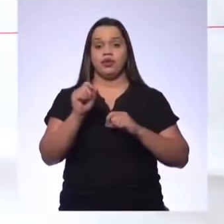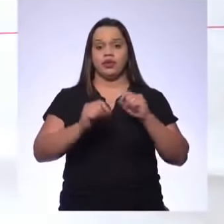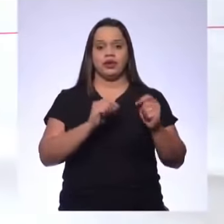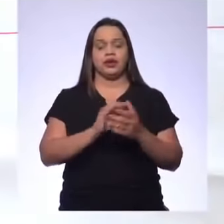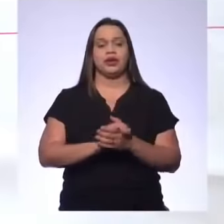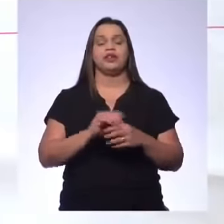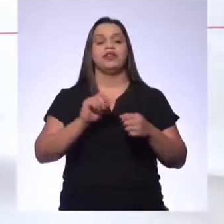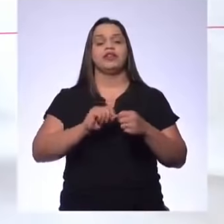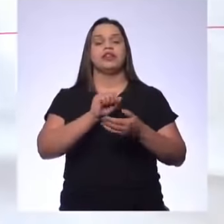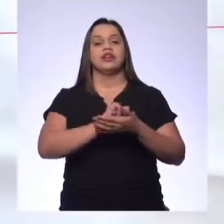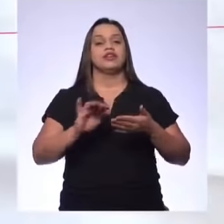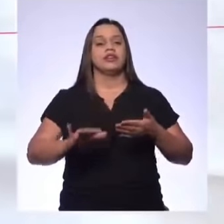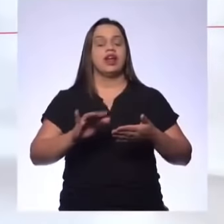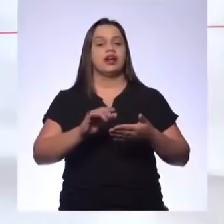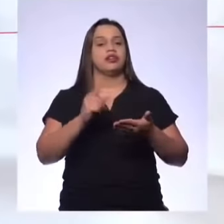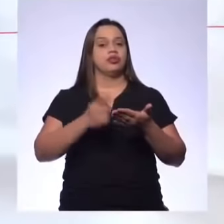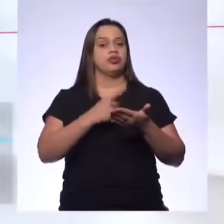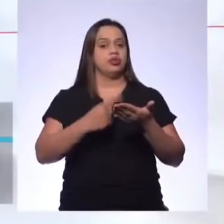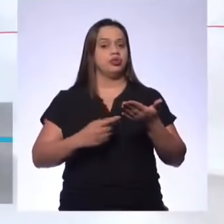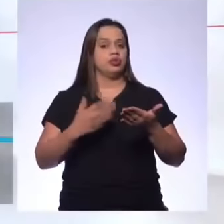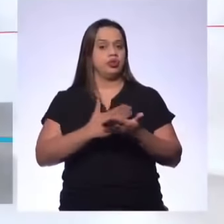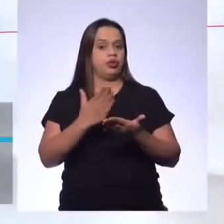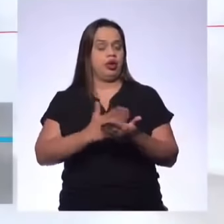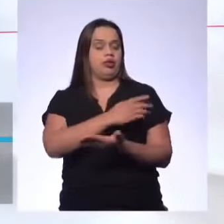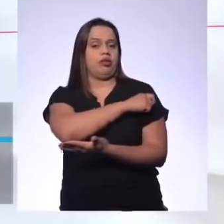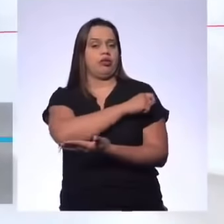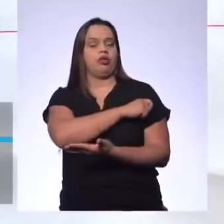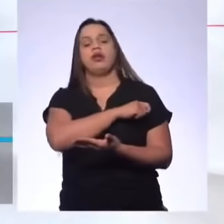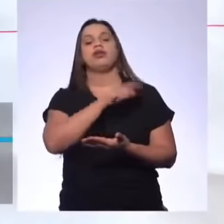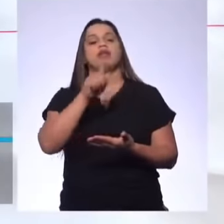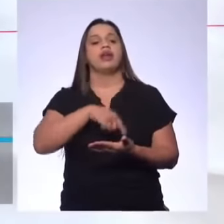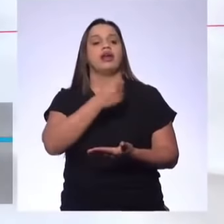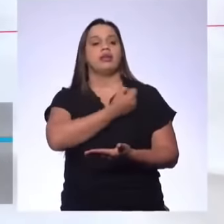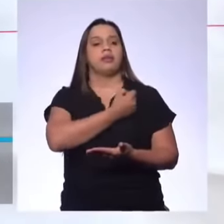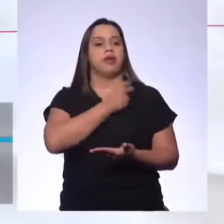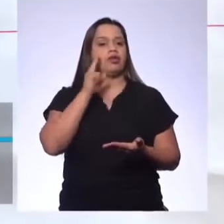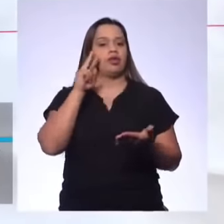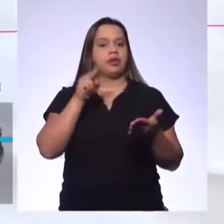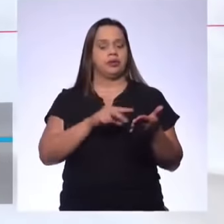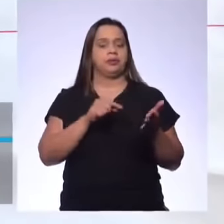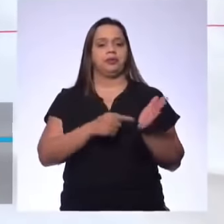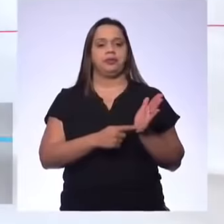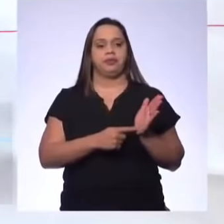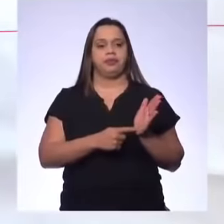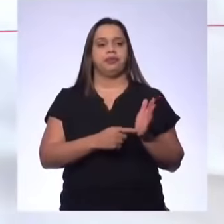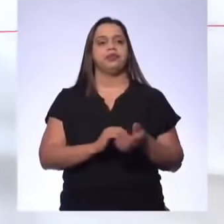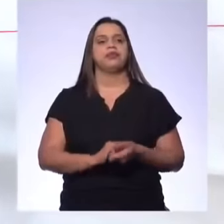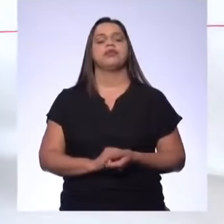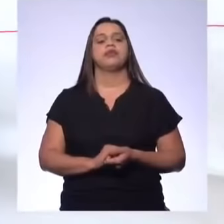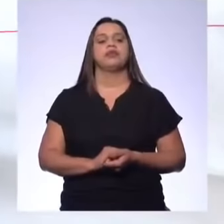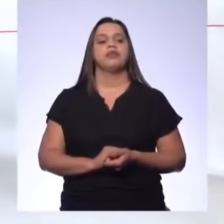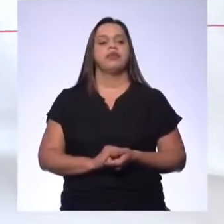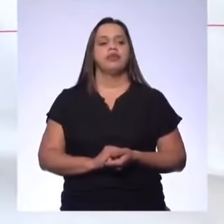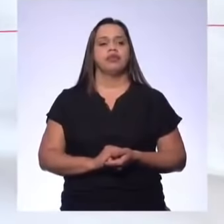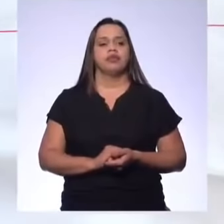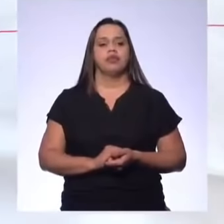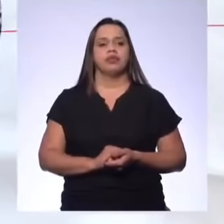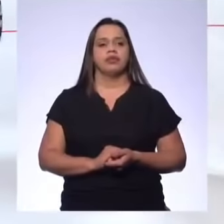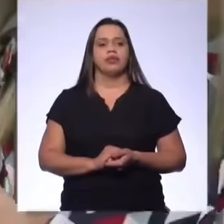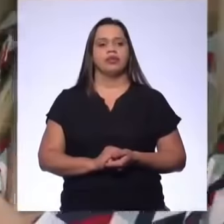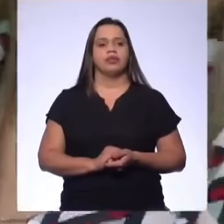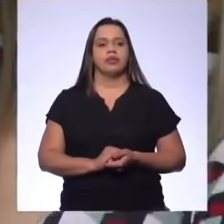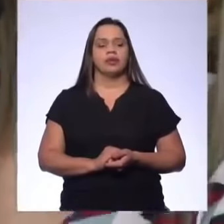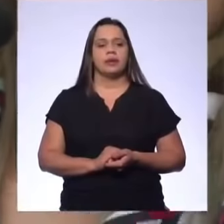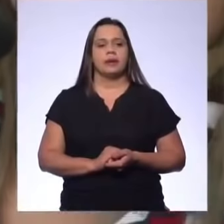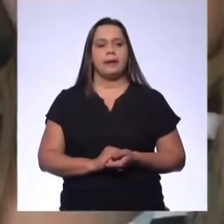fazer o exercício do caderno do aluno que está aqui ó O que é essa página que forte